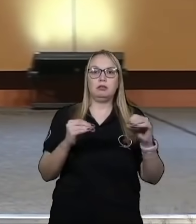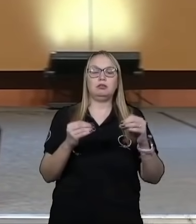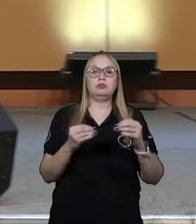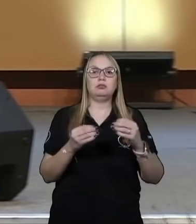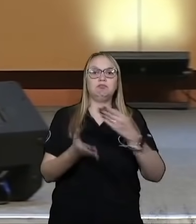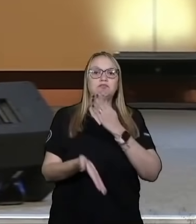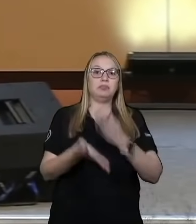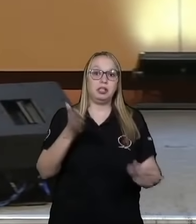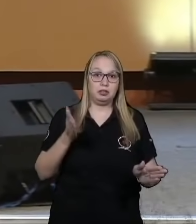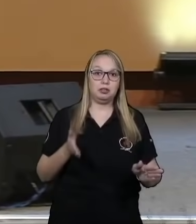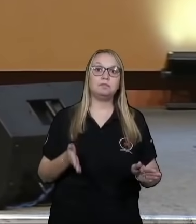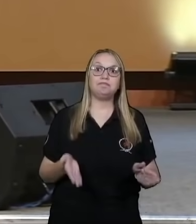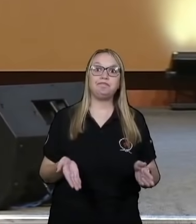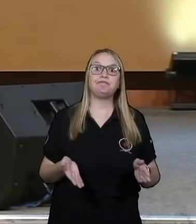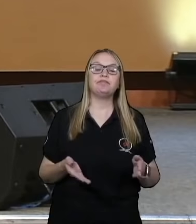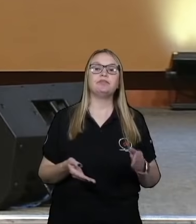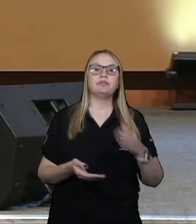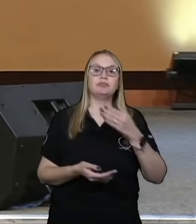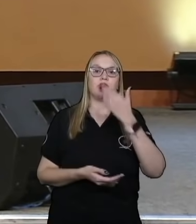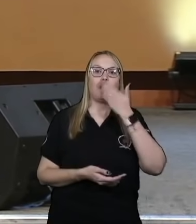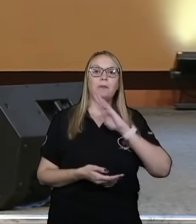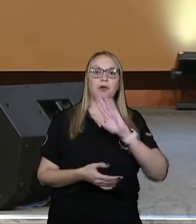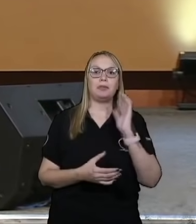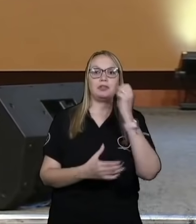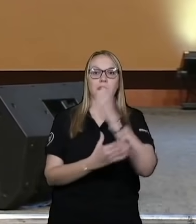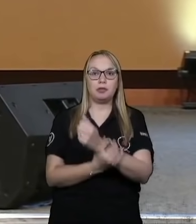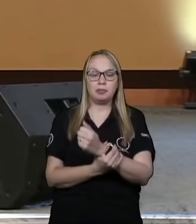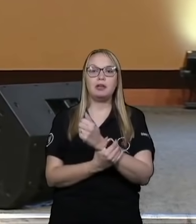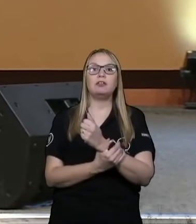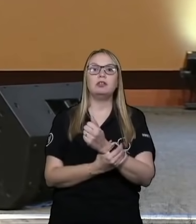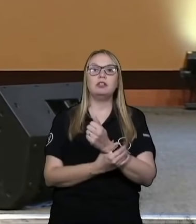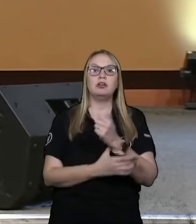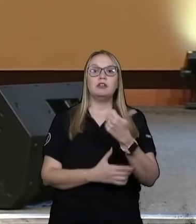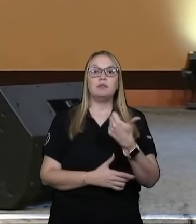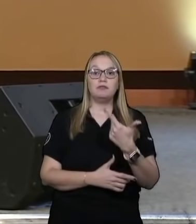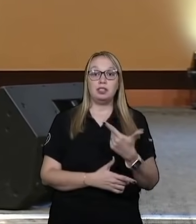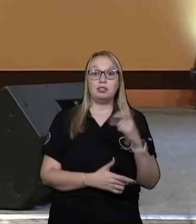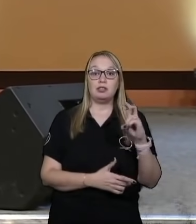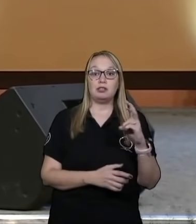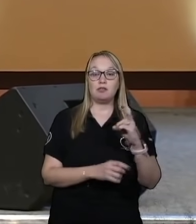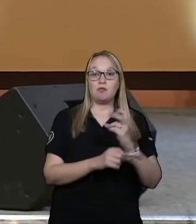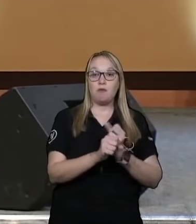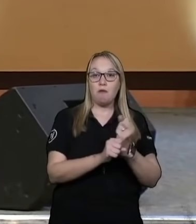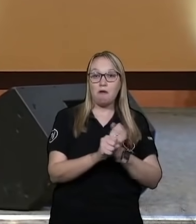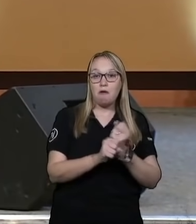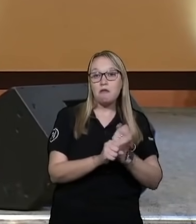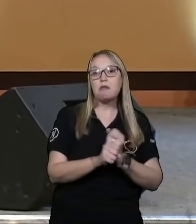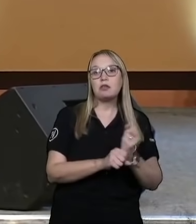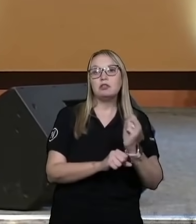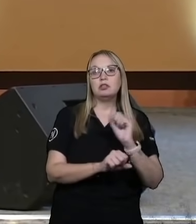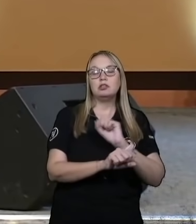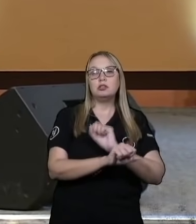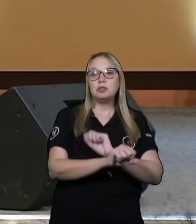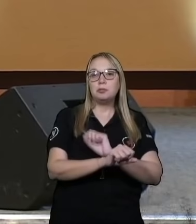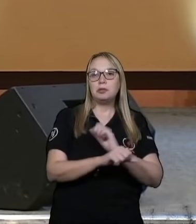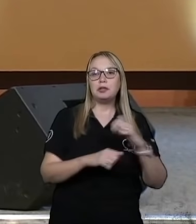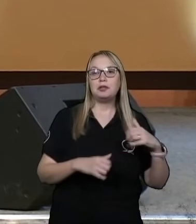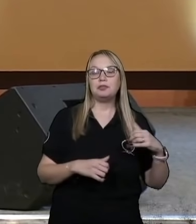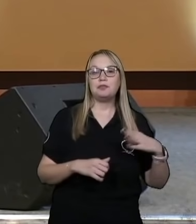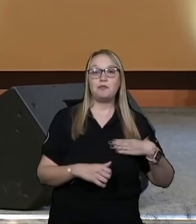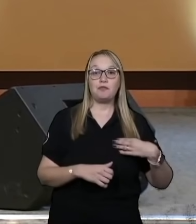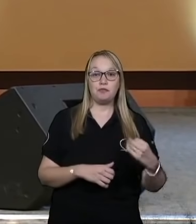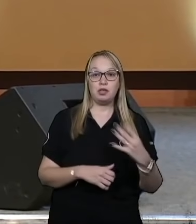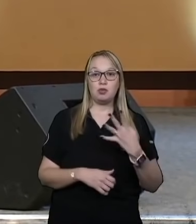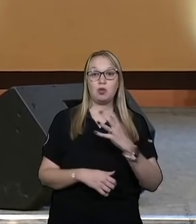a promessa para Abraão há 25 anos um filho há 400 anos